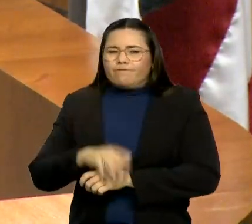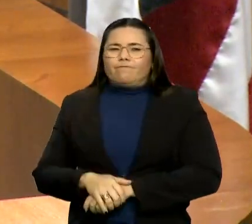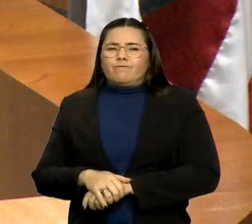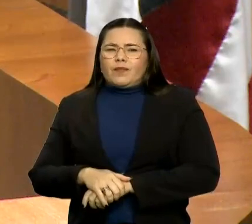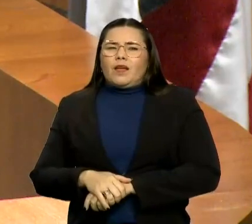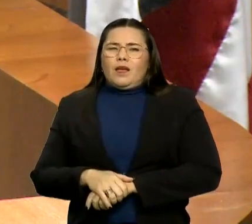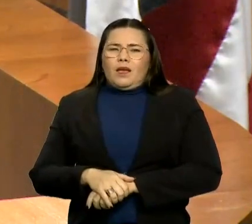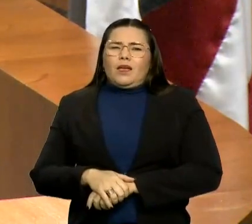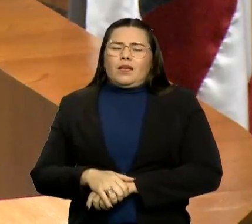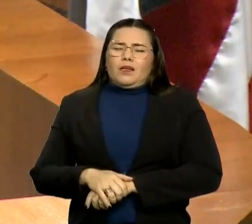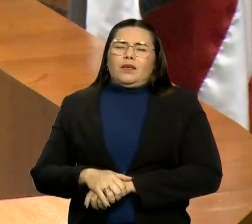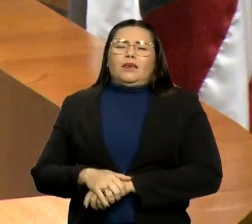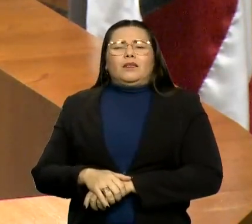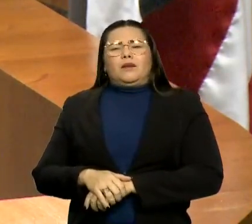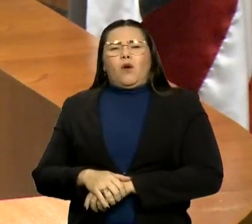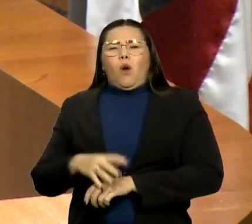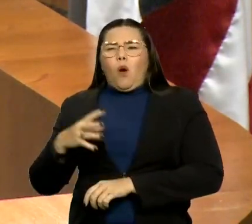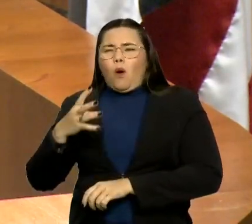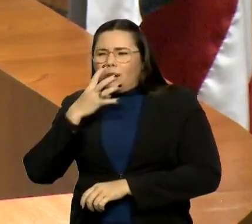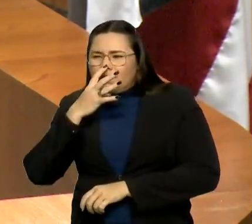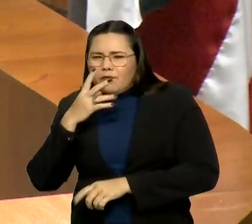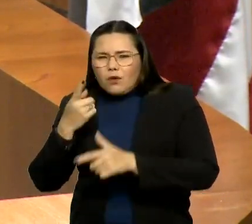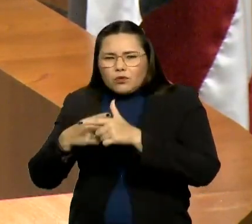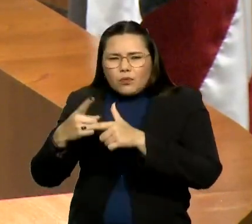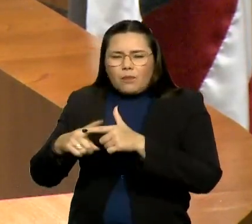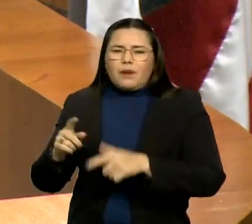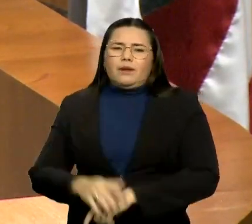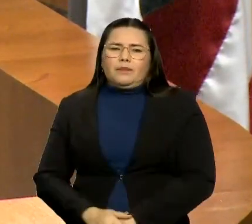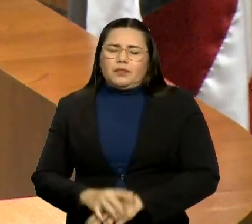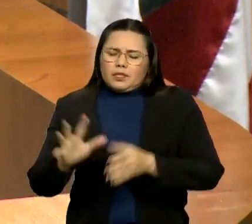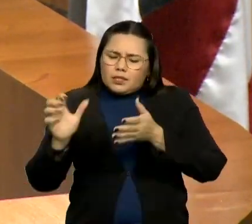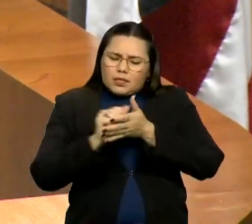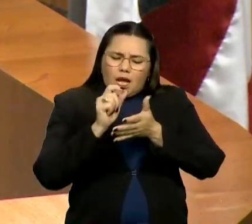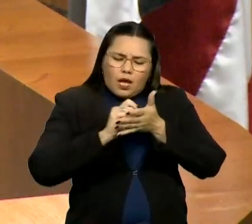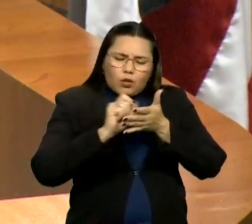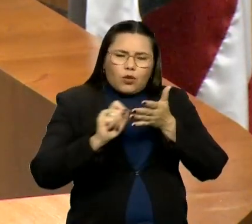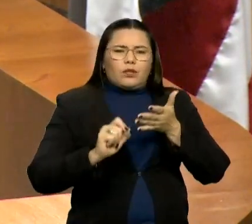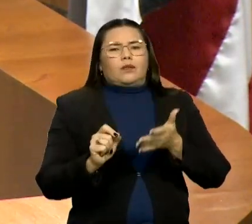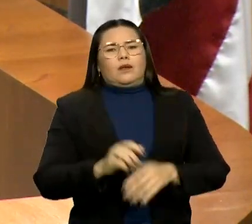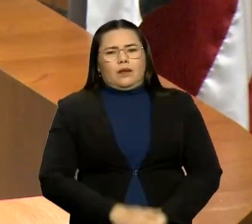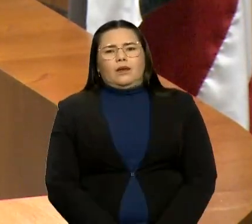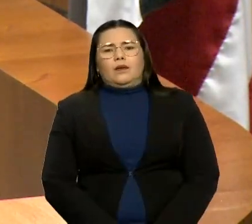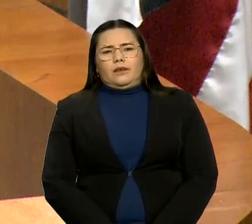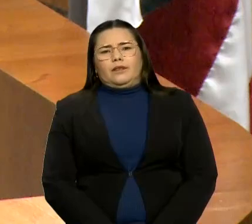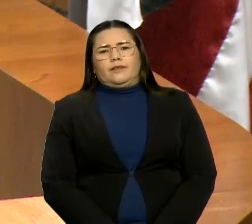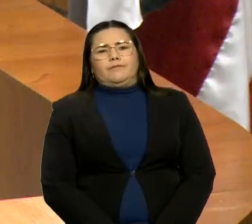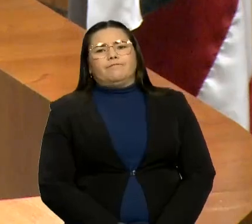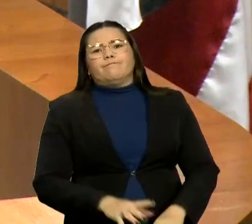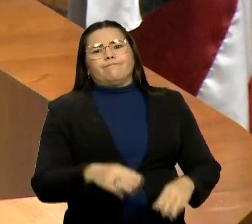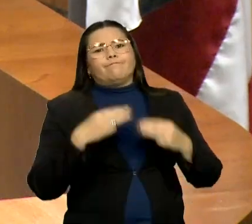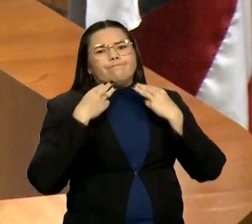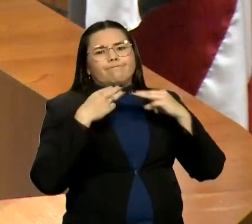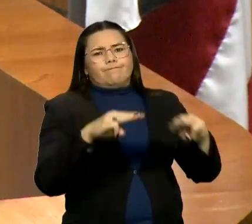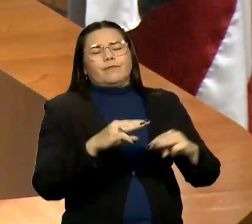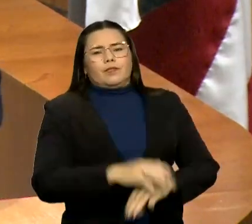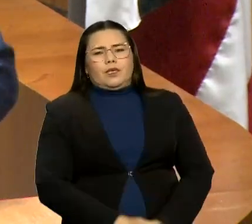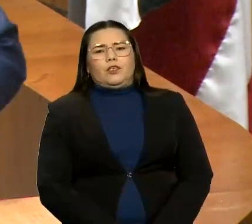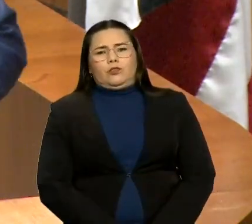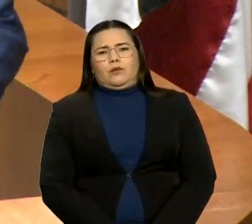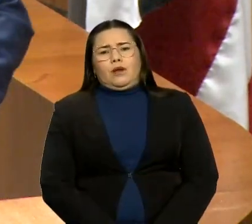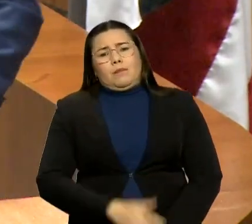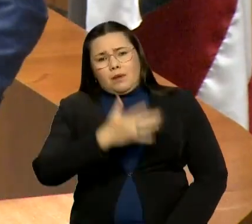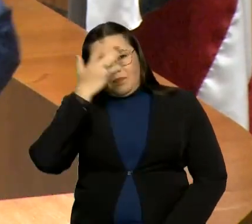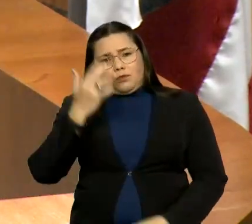hoje, nós aguardávamos do governo do estado, projeto de lei do anúncio de reajuste